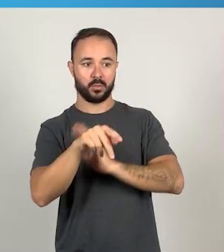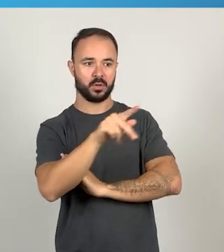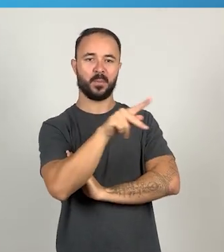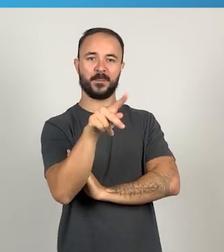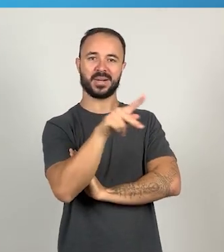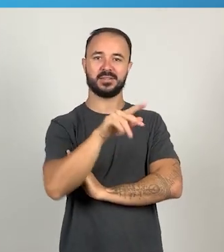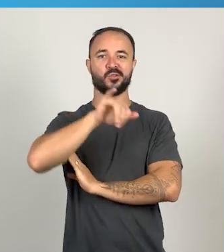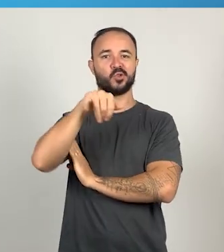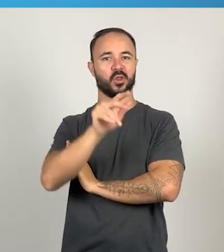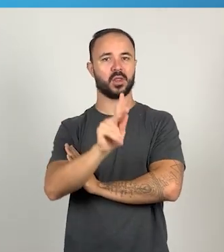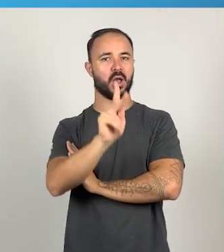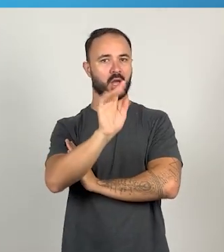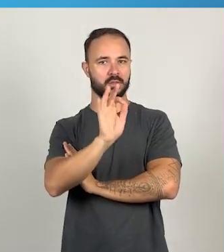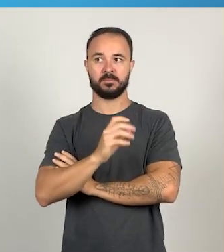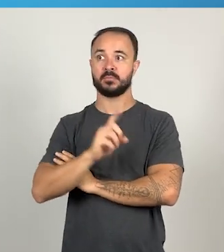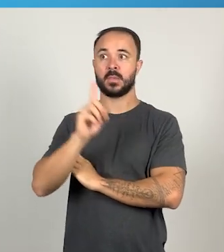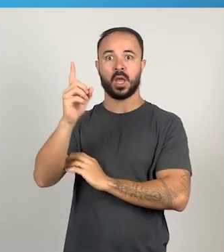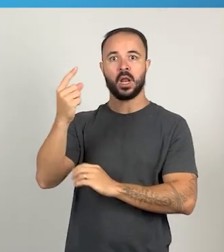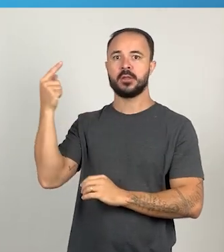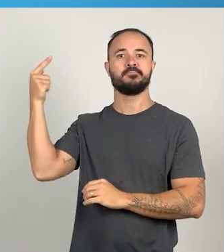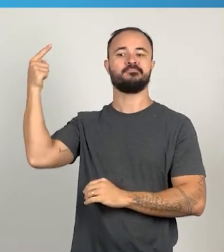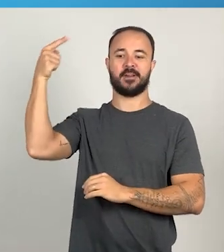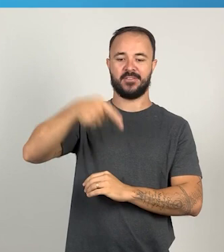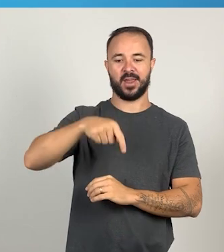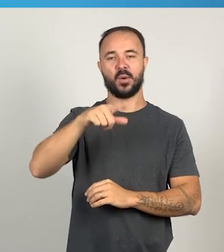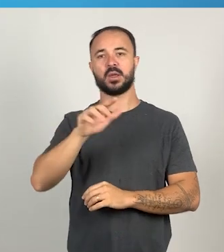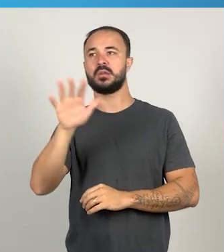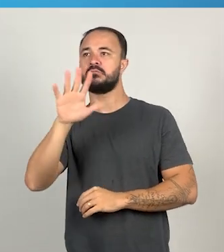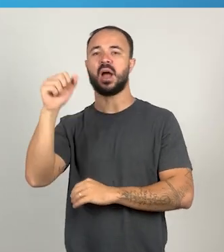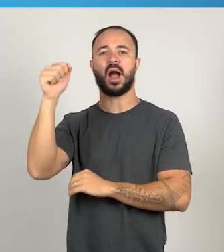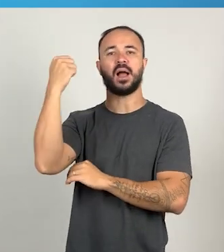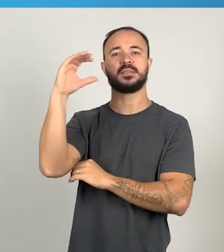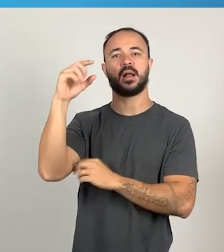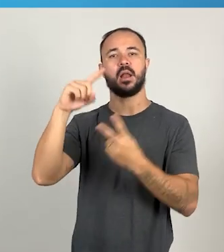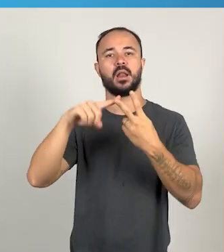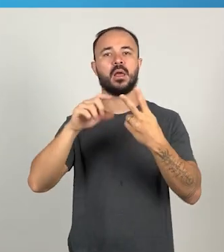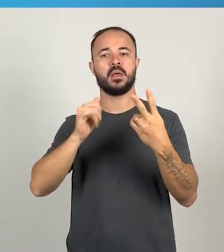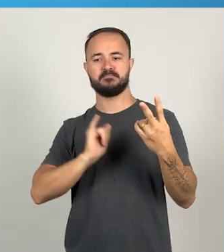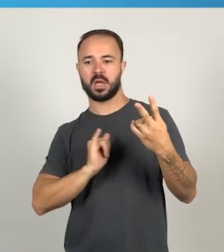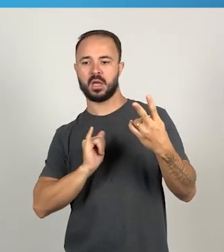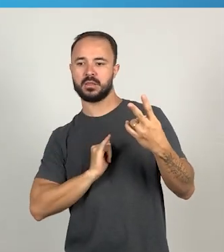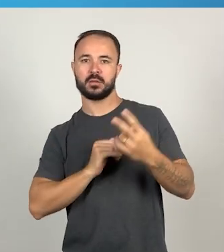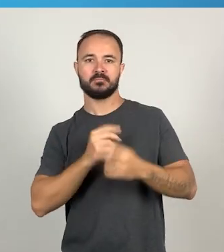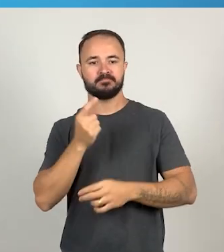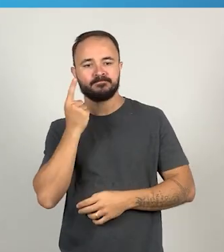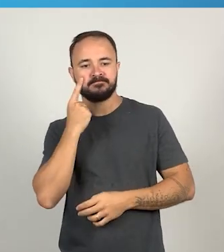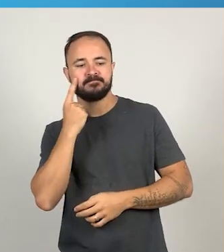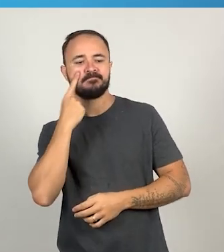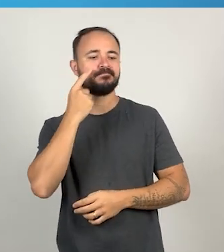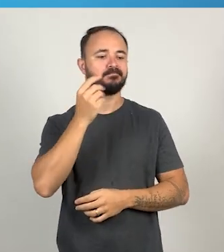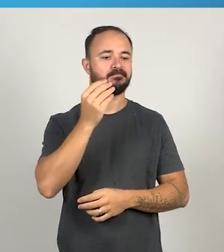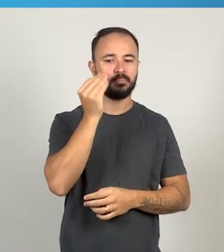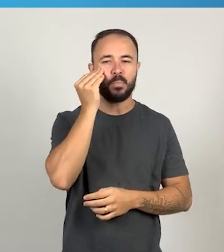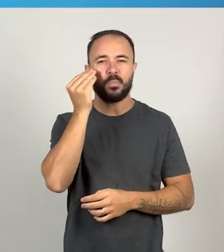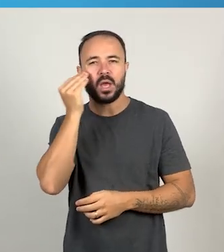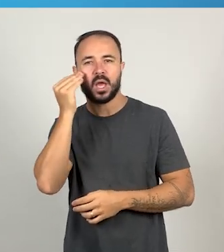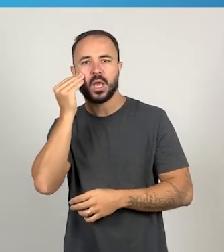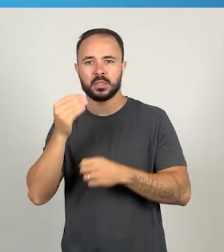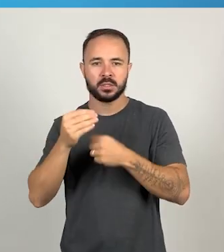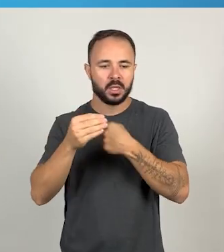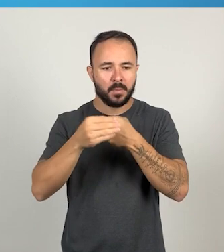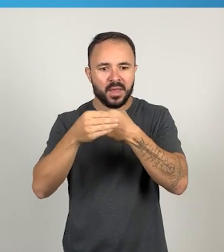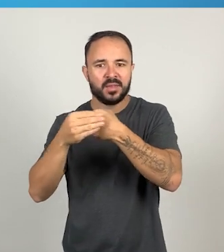né, região aqui de Açailândia, Imperatriz, para acompanhar de perto as obras. E aí, infelizmente, o Bernardo Sayão